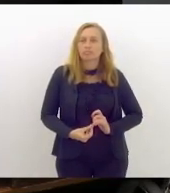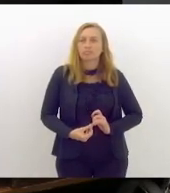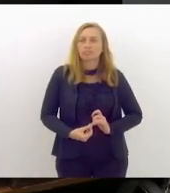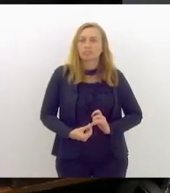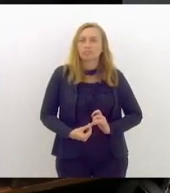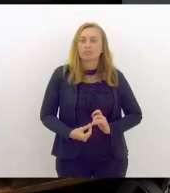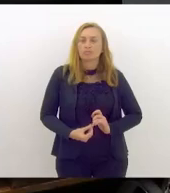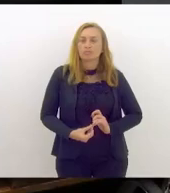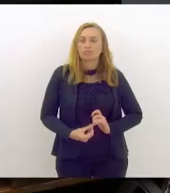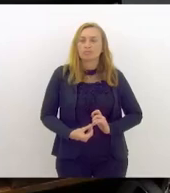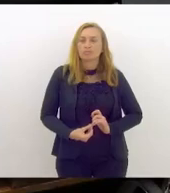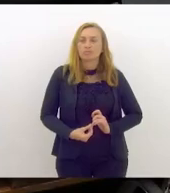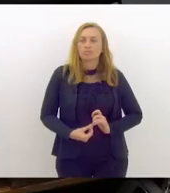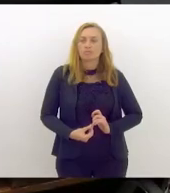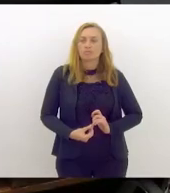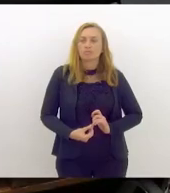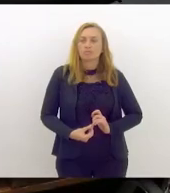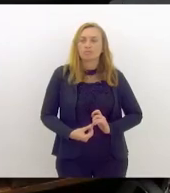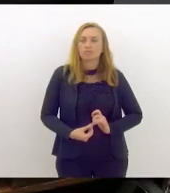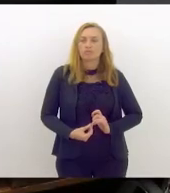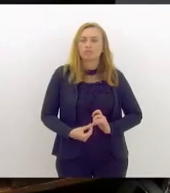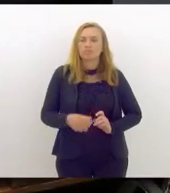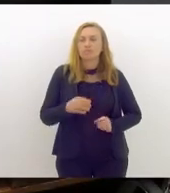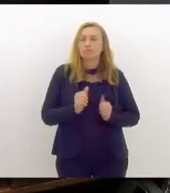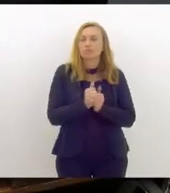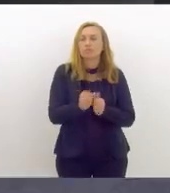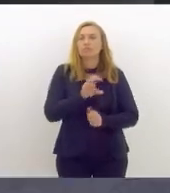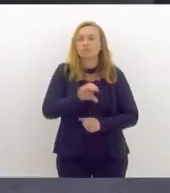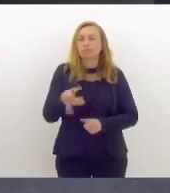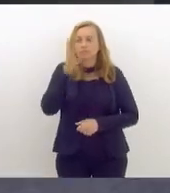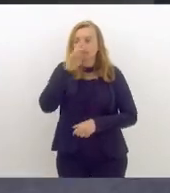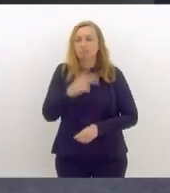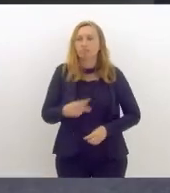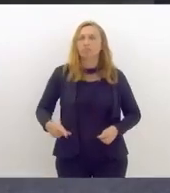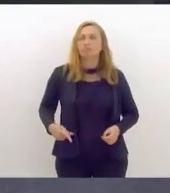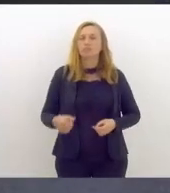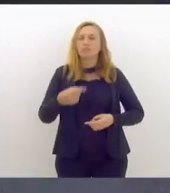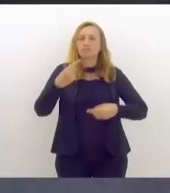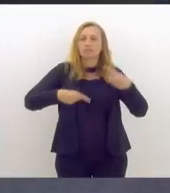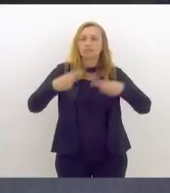Sigo a CCJ. É o parecer, presidente. Com os pareceres emitidos em